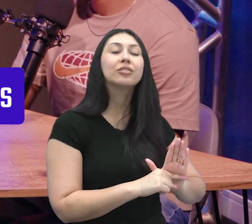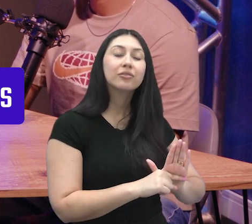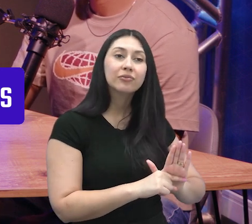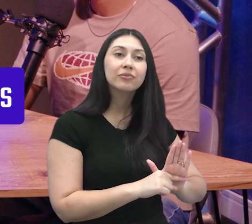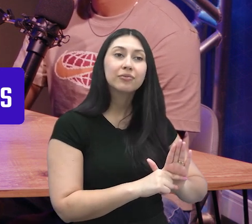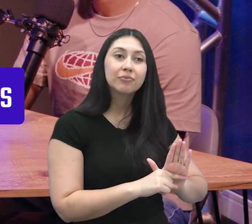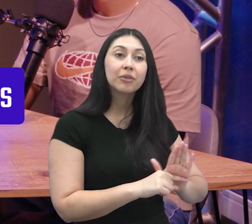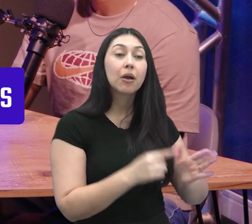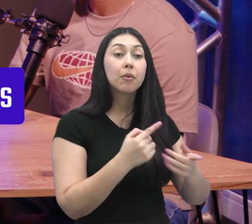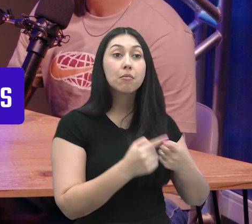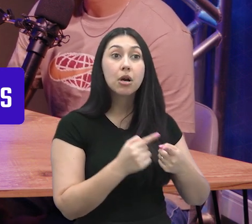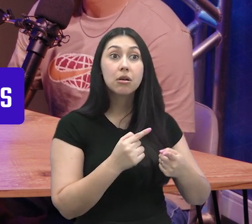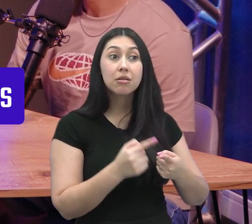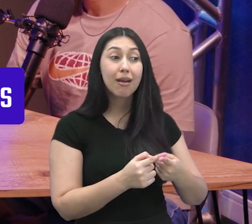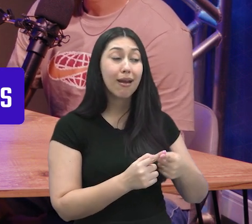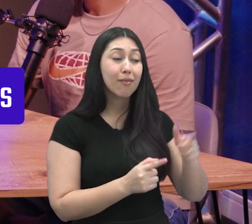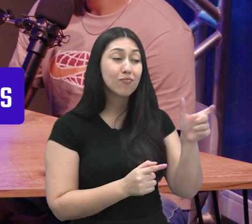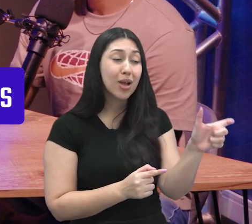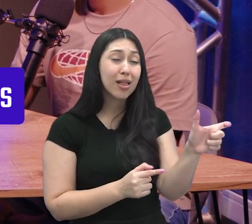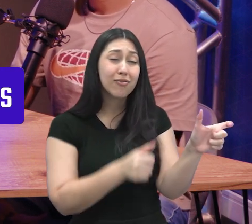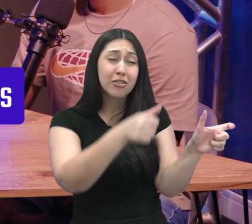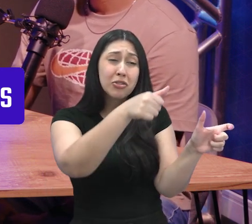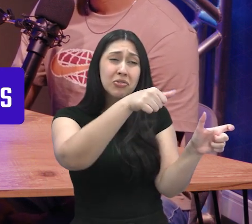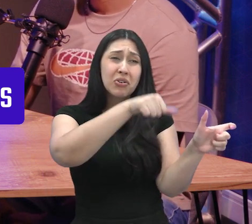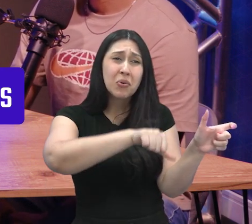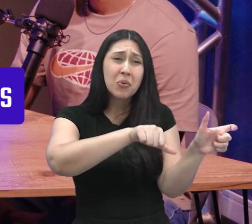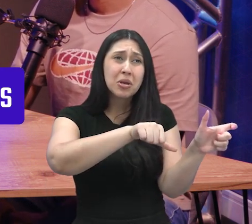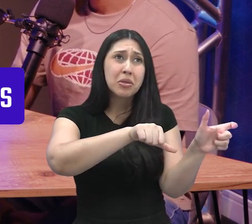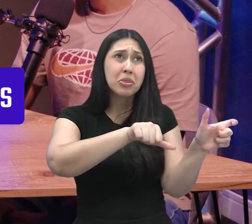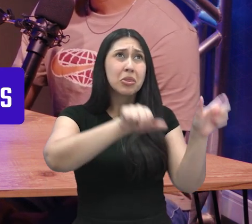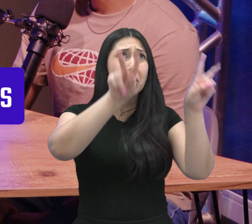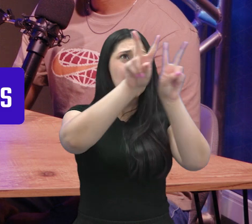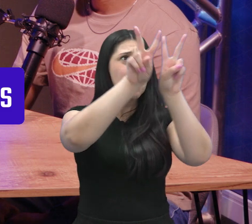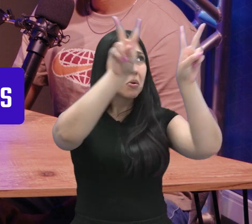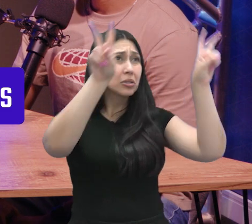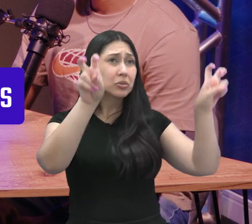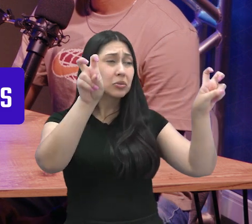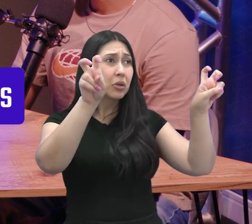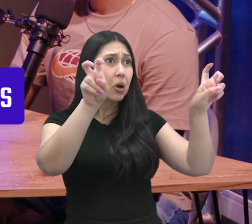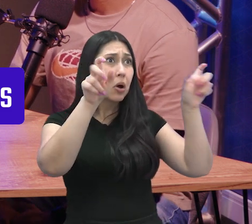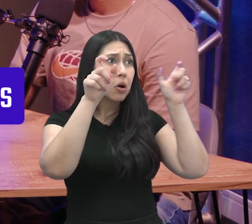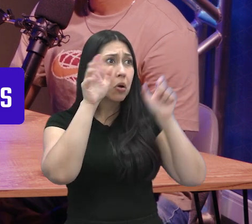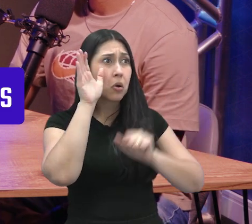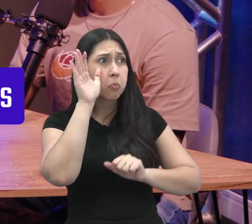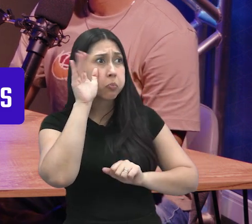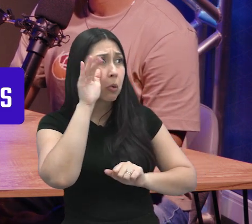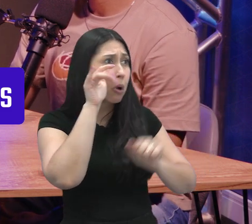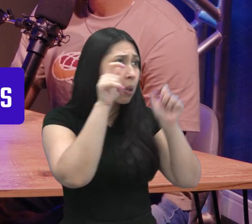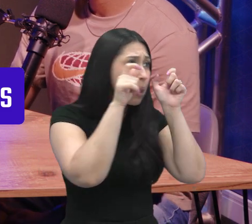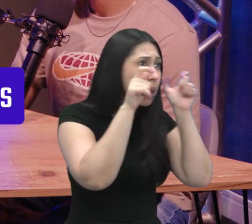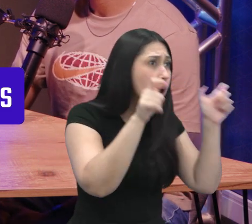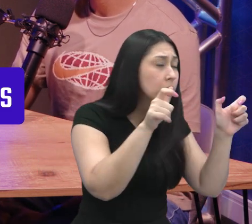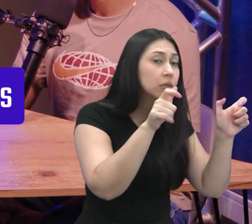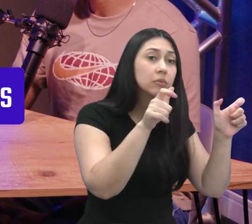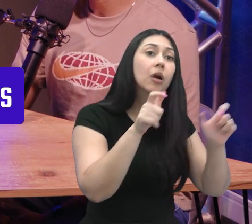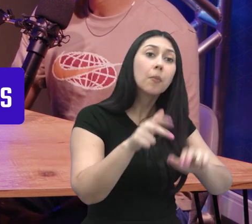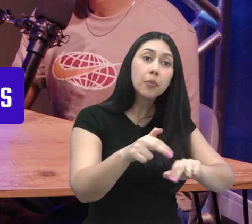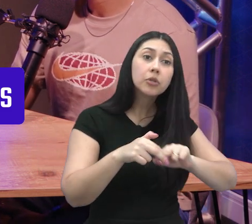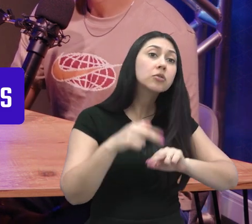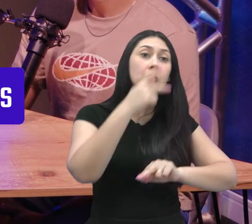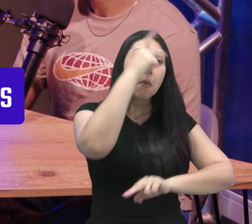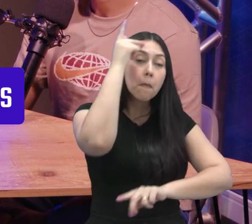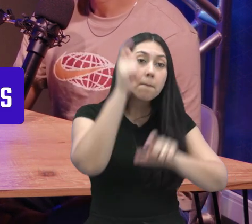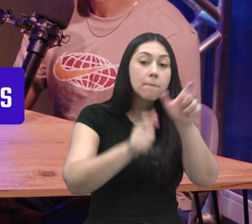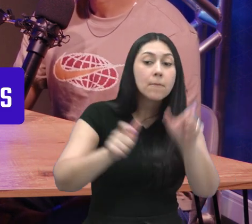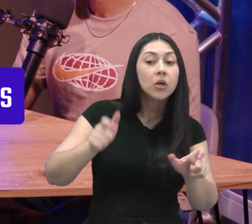internet, as palavras negativas em manchetes, elas aumentam a taxa de consumo. Então, as matérias mais